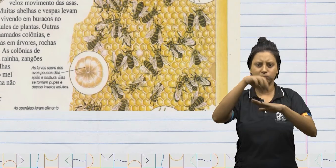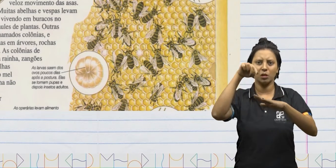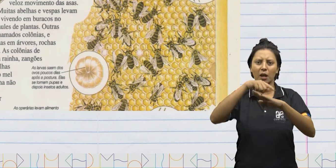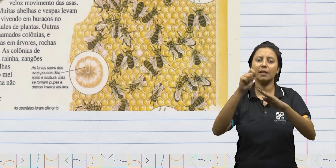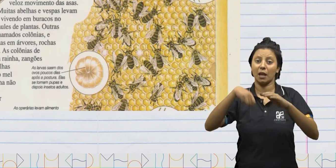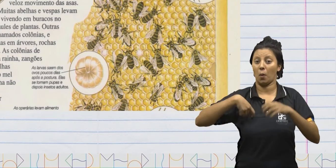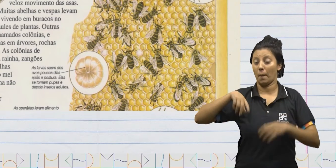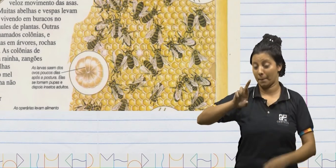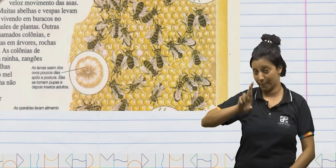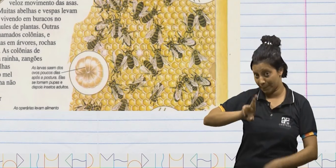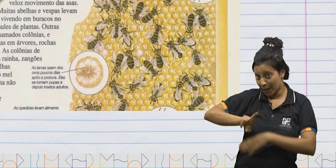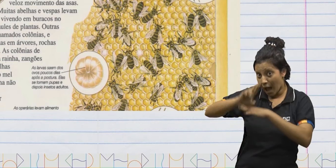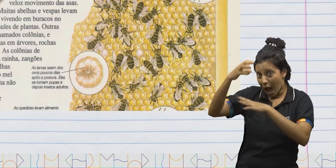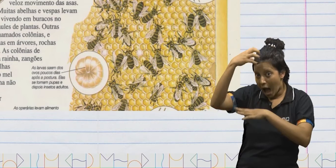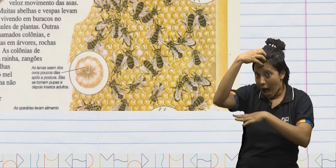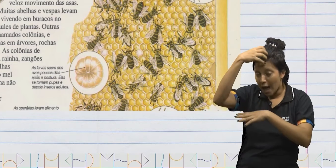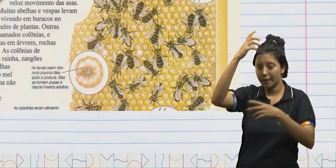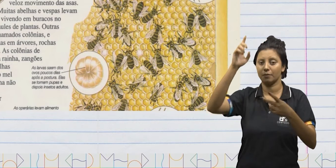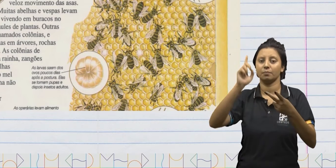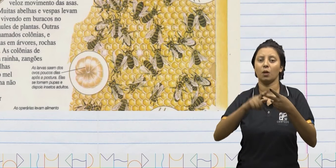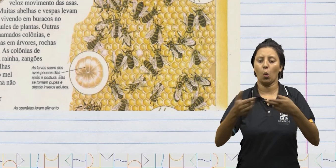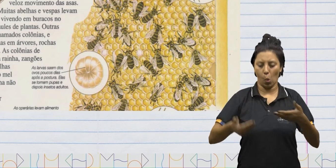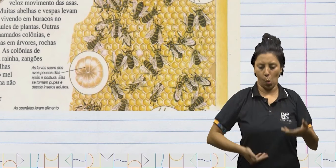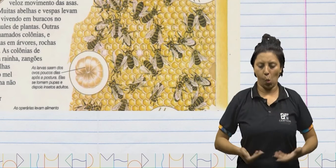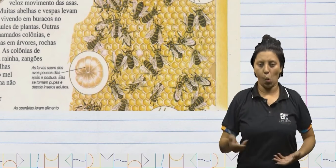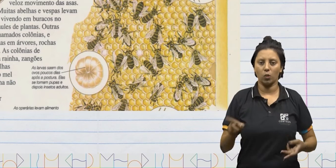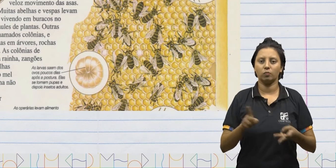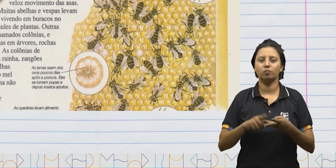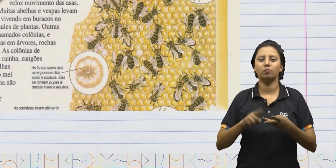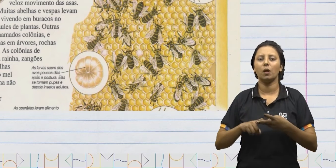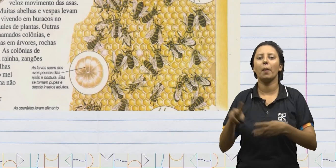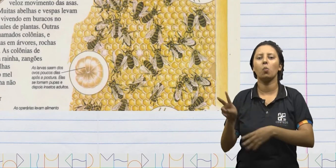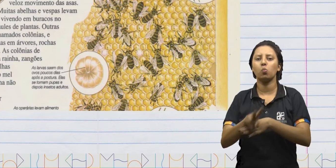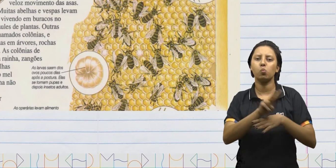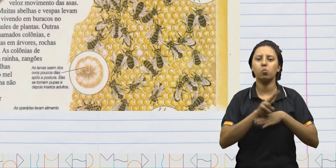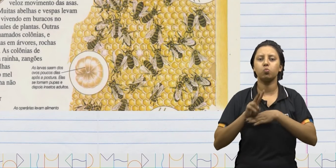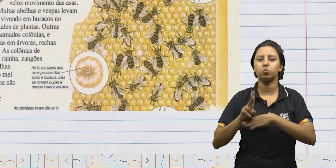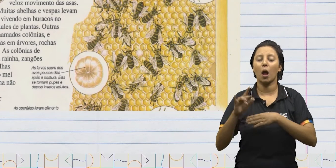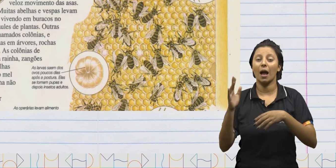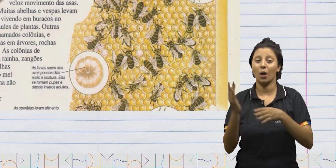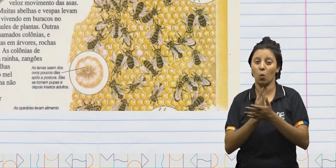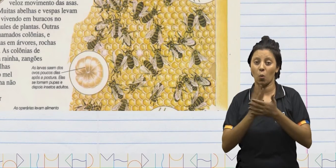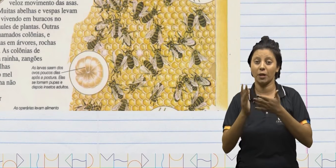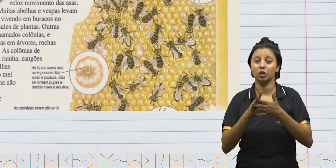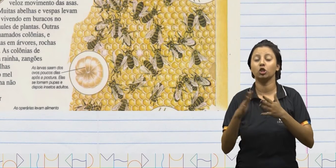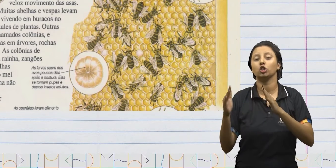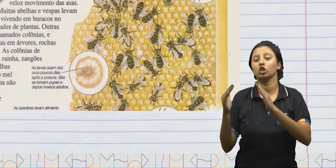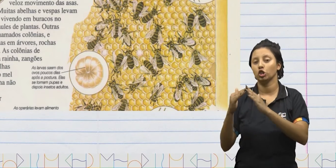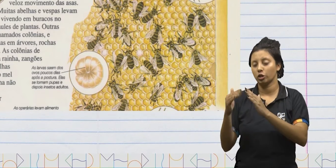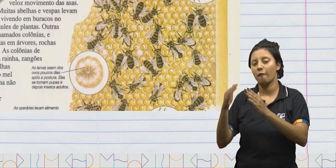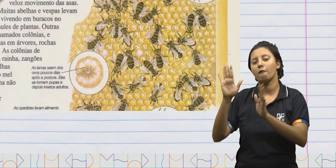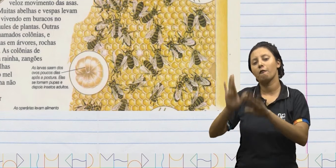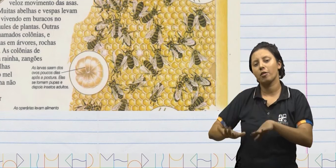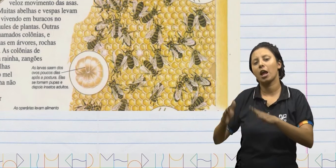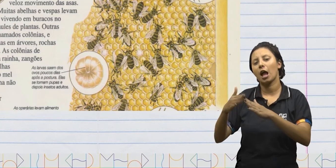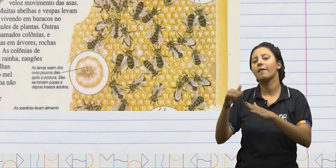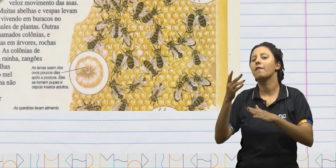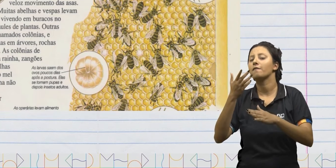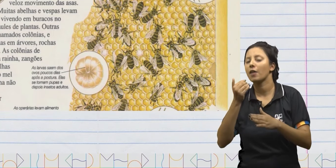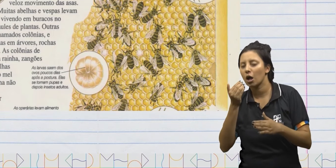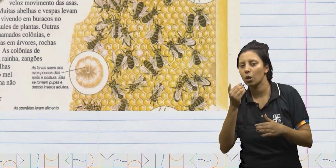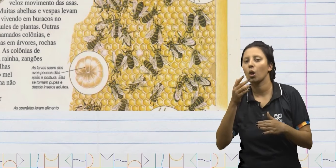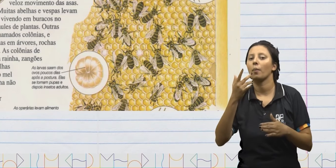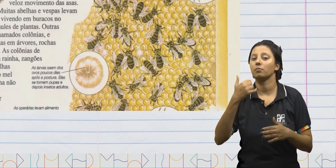rainha, zangões e operárias. Entre as abelhas domésticas que fazem o mel que consumimos, a rainha